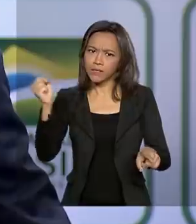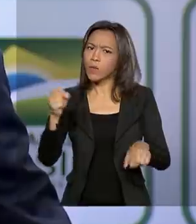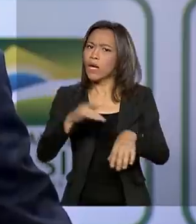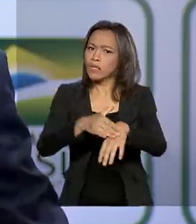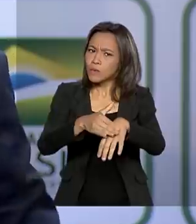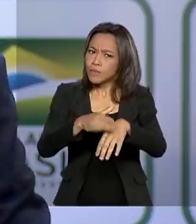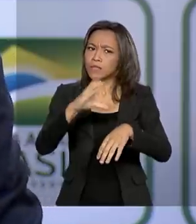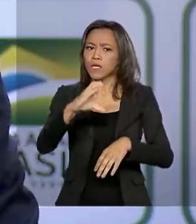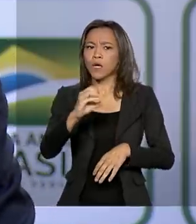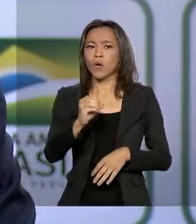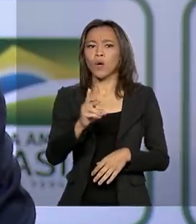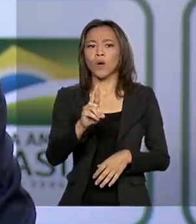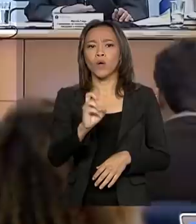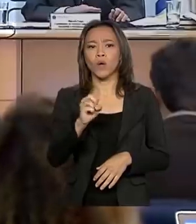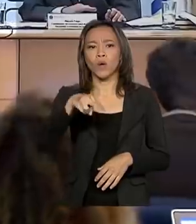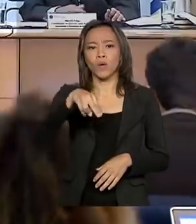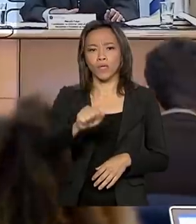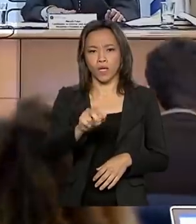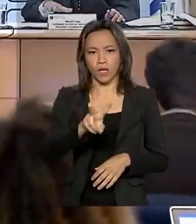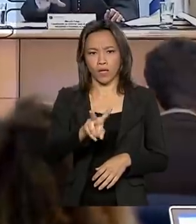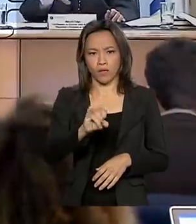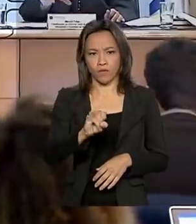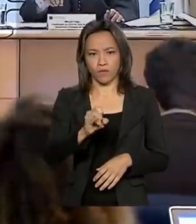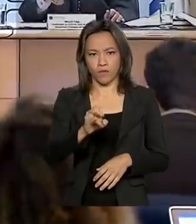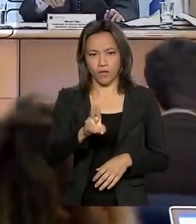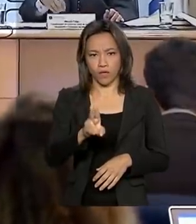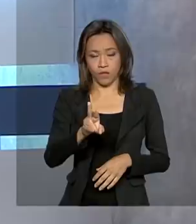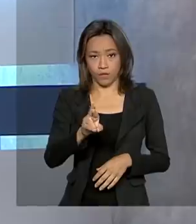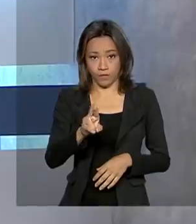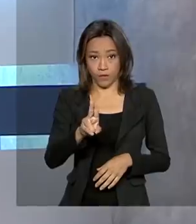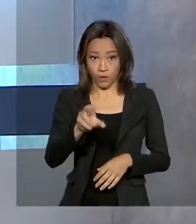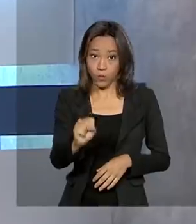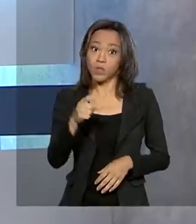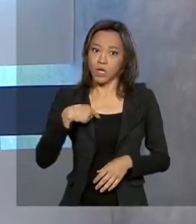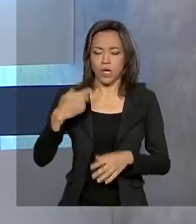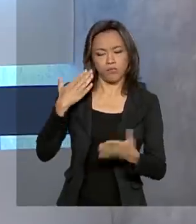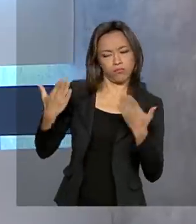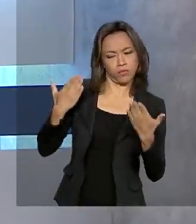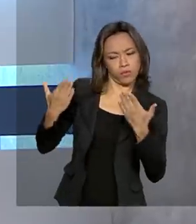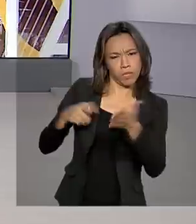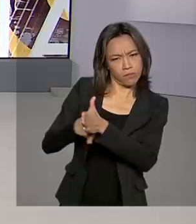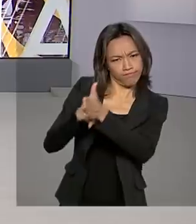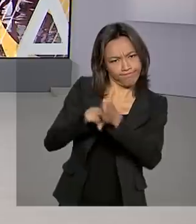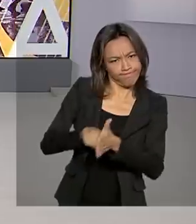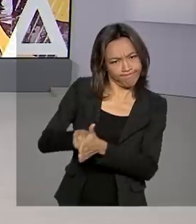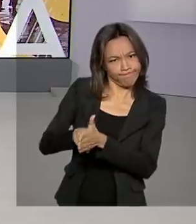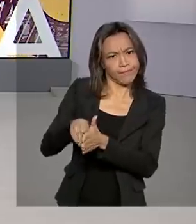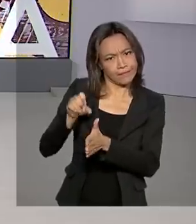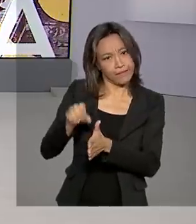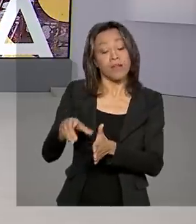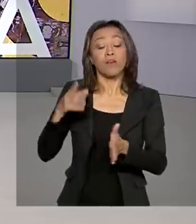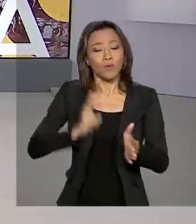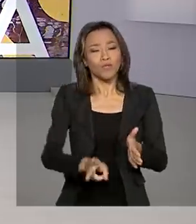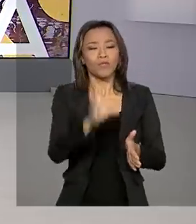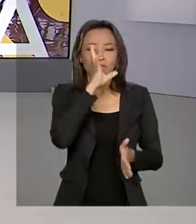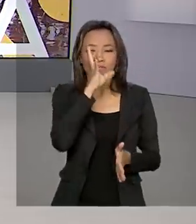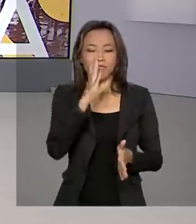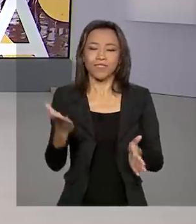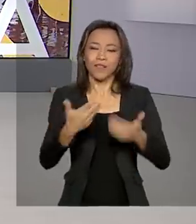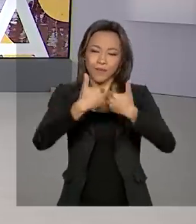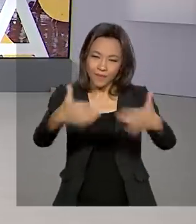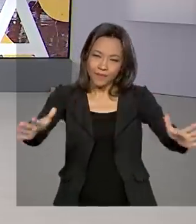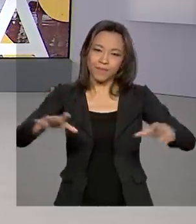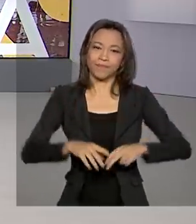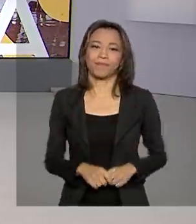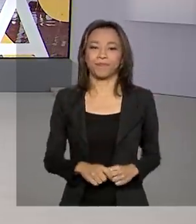coronavírus autoridades de saúde monitoram pacientes com suspeita da doença fique com a gente o brasil em dia já